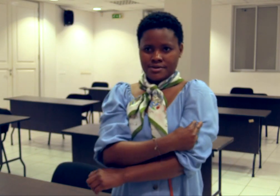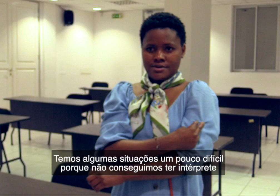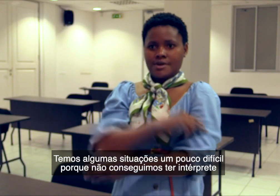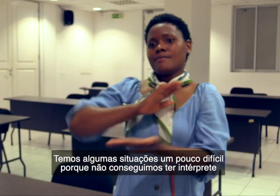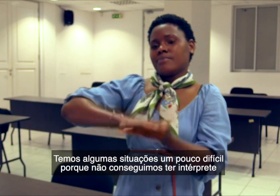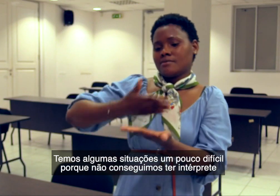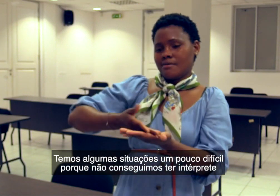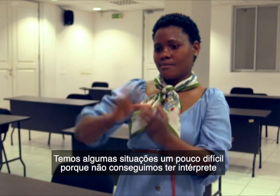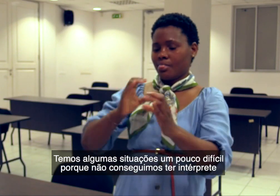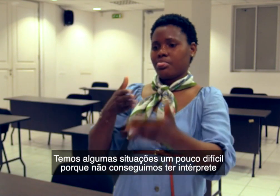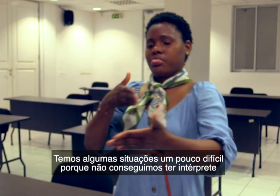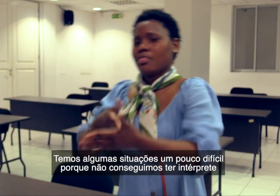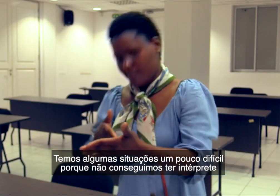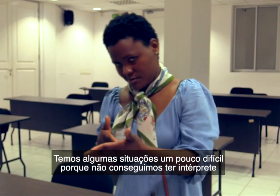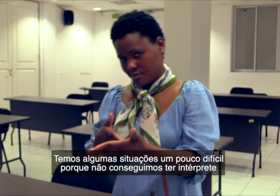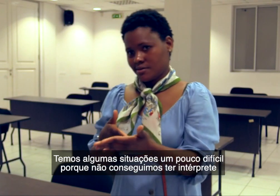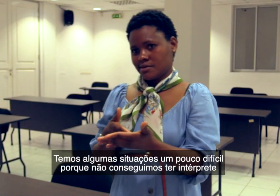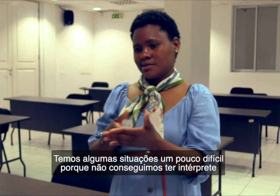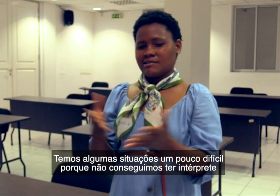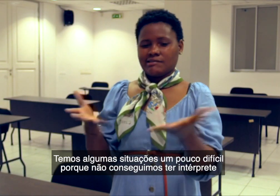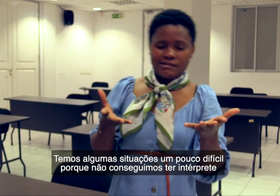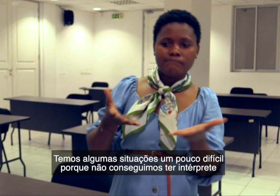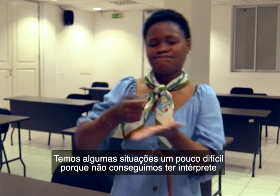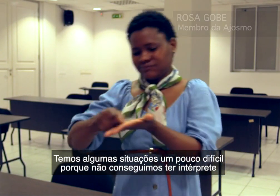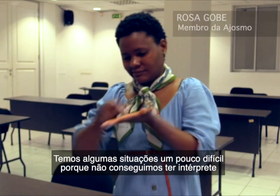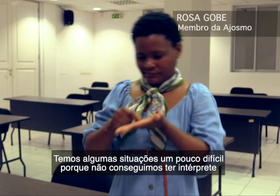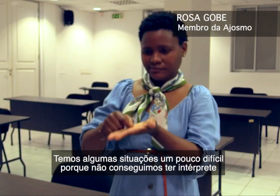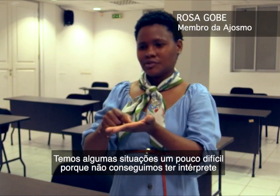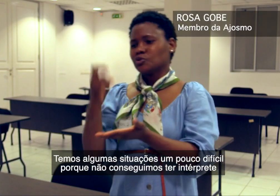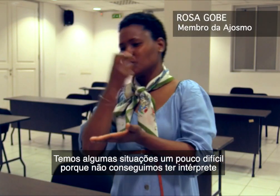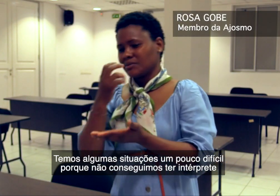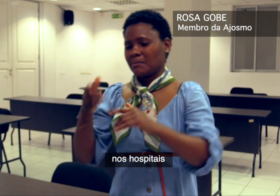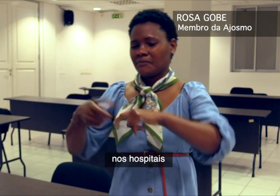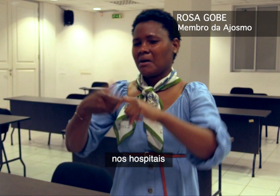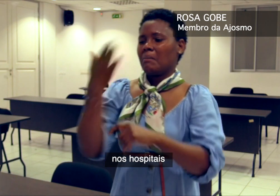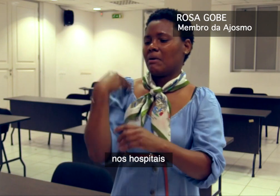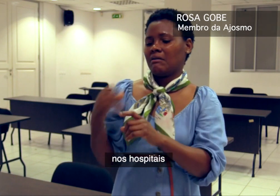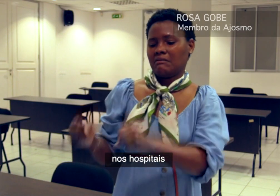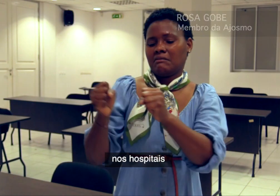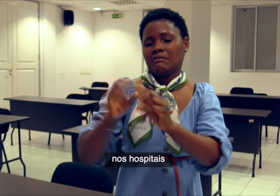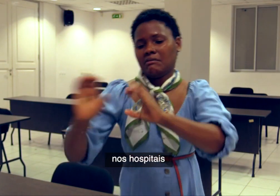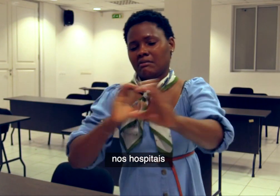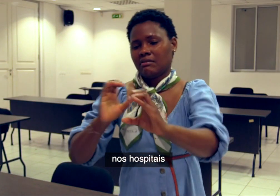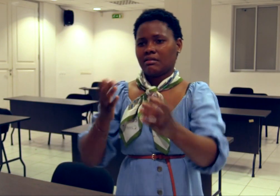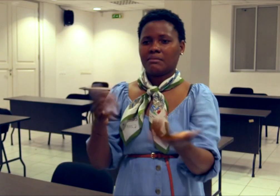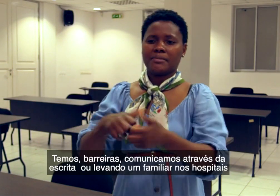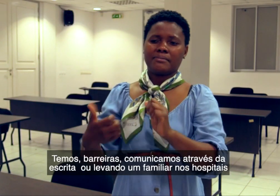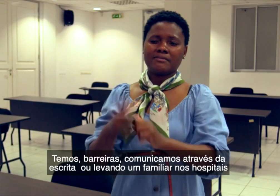Temos algumas situações um pouco difíceis, porque não conseguimos ter intérprete nos hospitais.